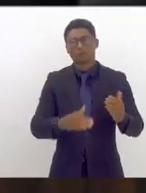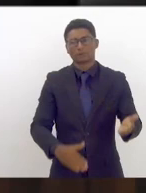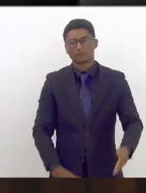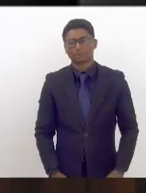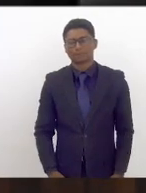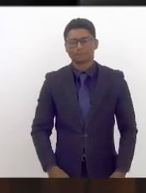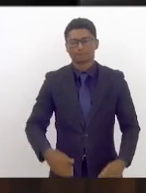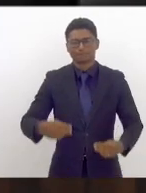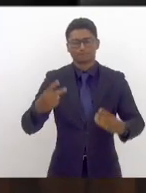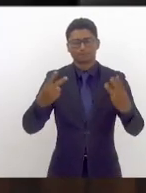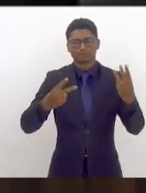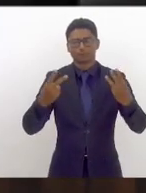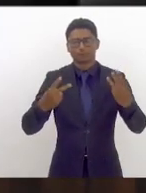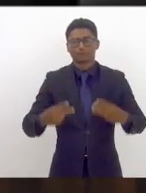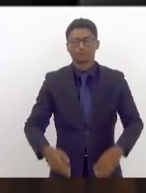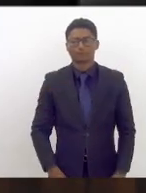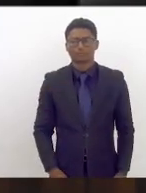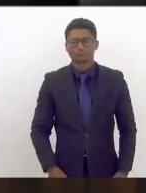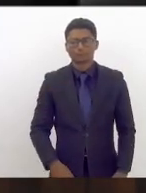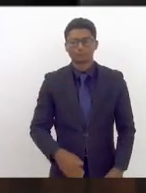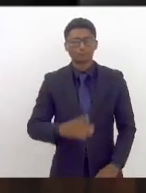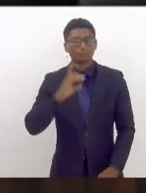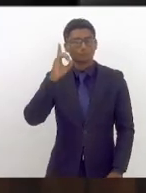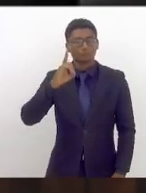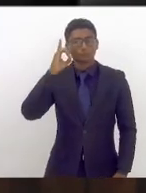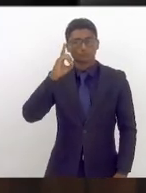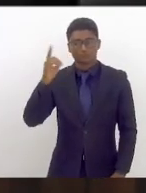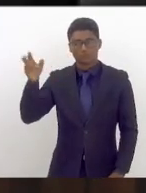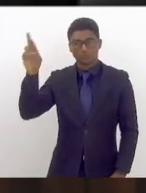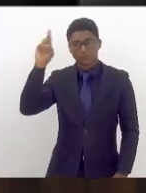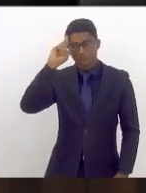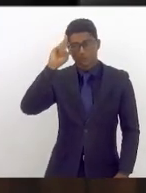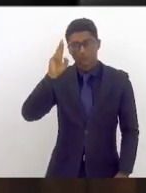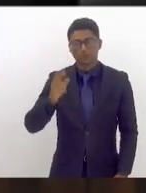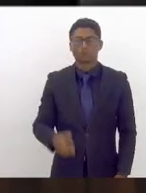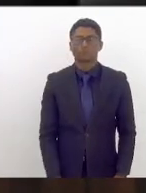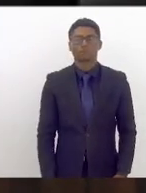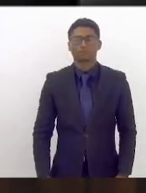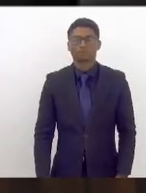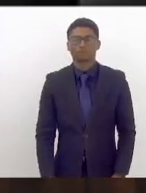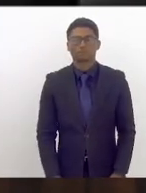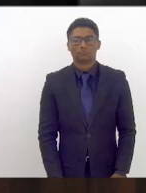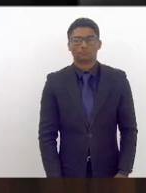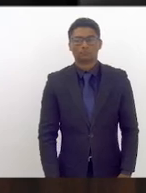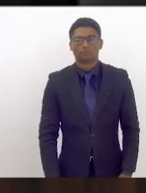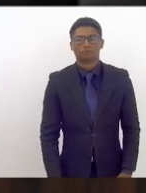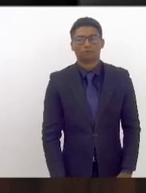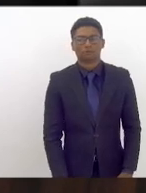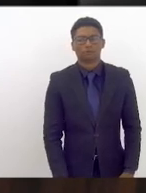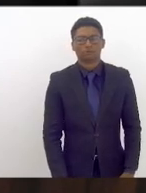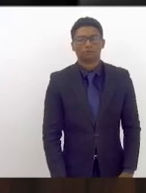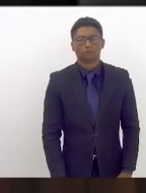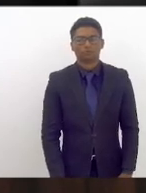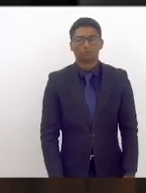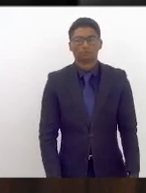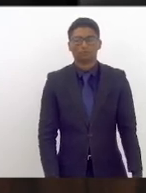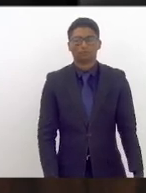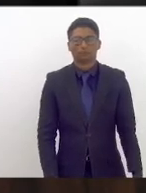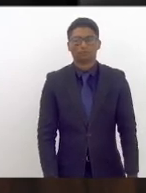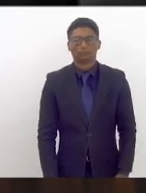três a dois Deputado Rosemberg Reis Deputado Rosemberg Reis